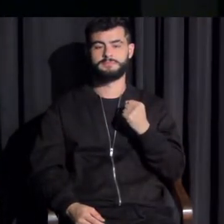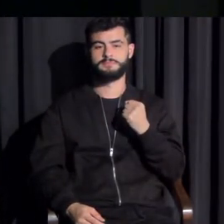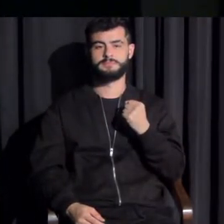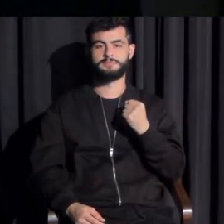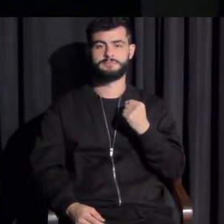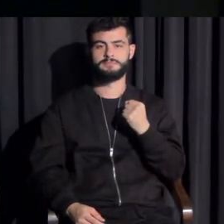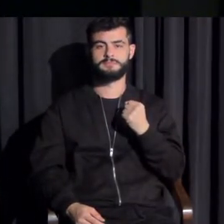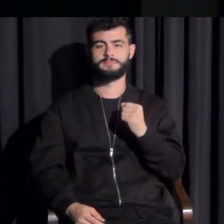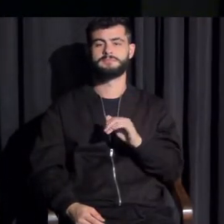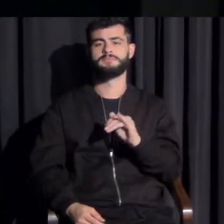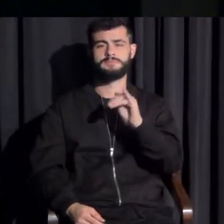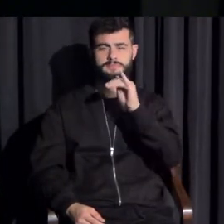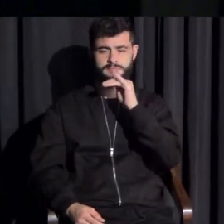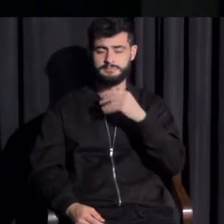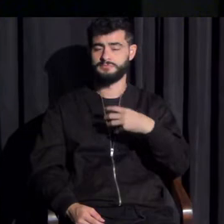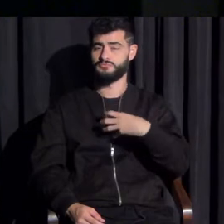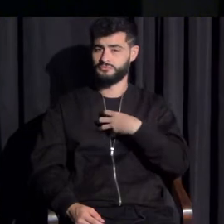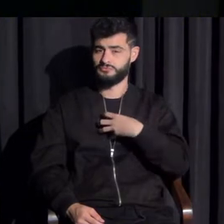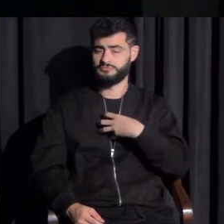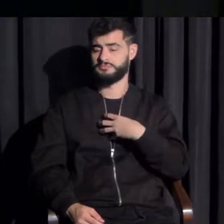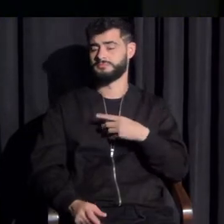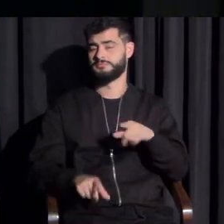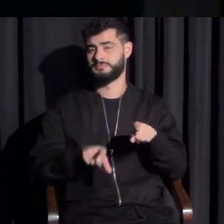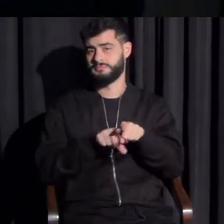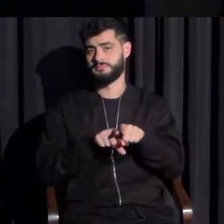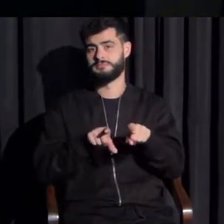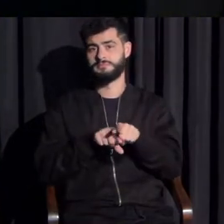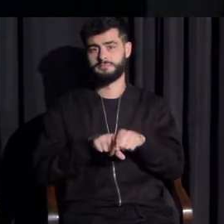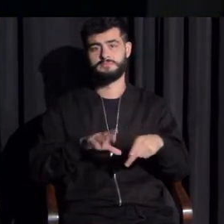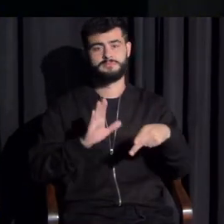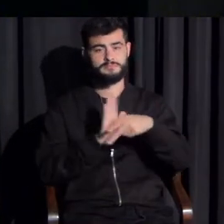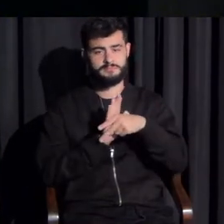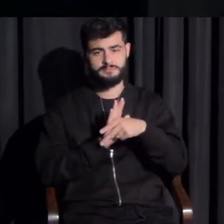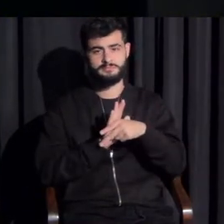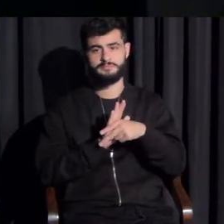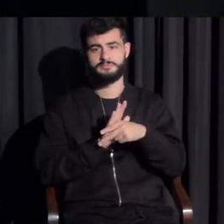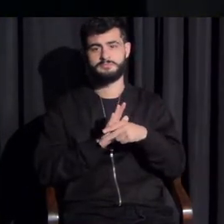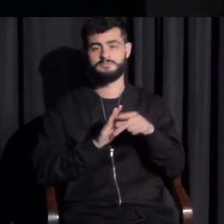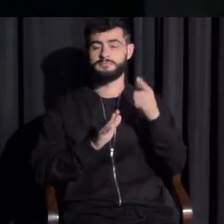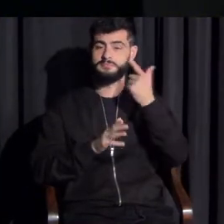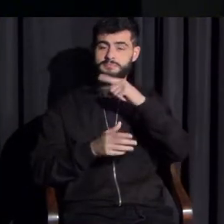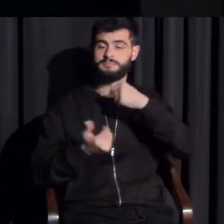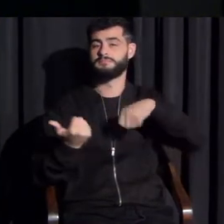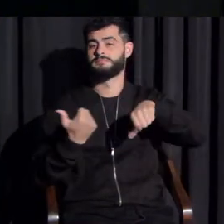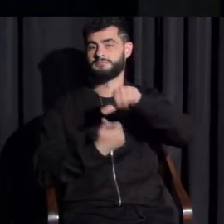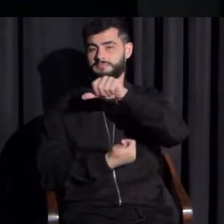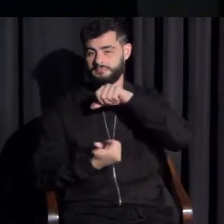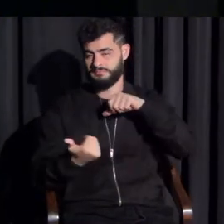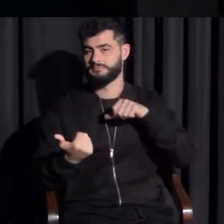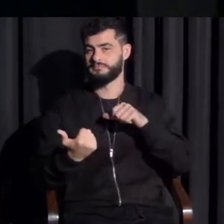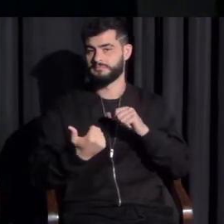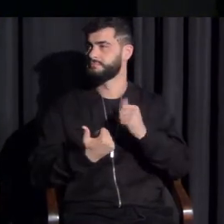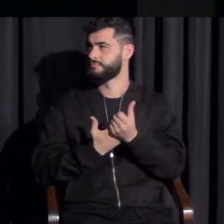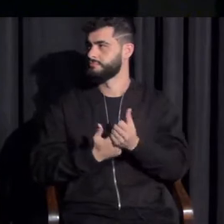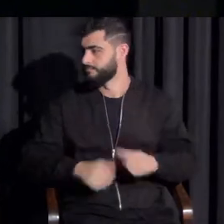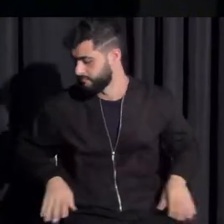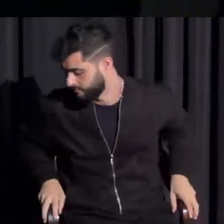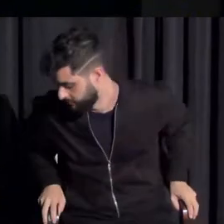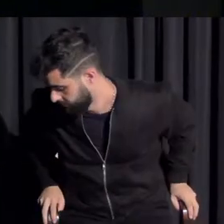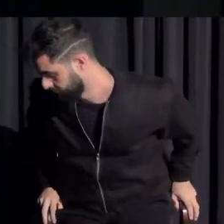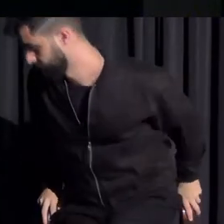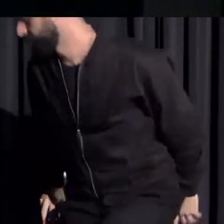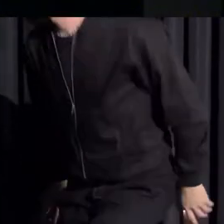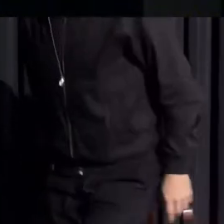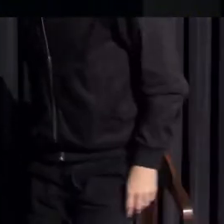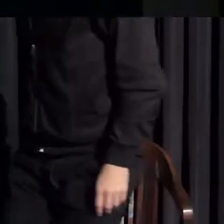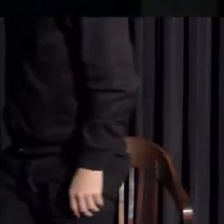como muitas vezes também são formas, né, inclusive de subversão, né, das crianças,